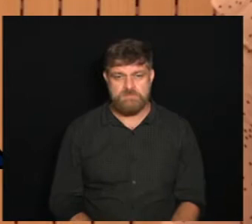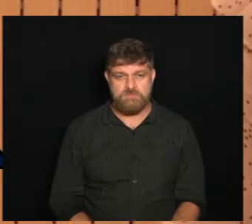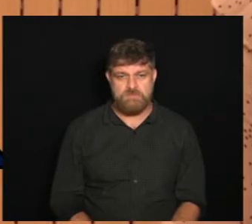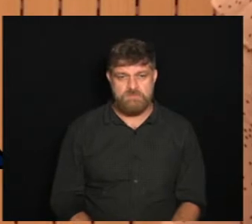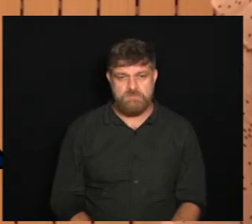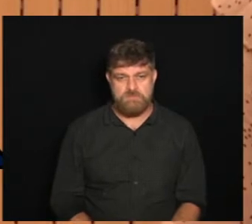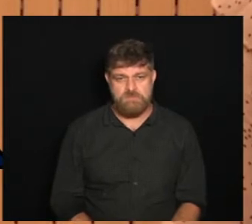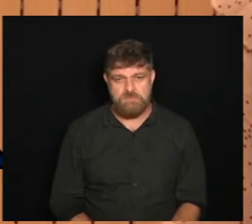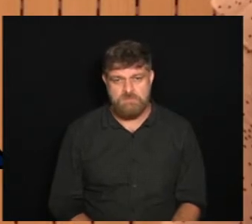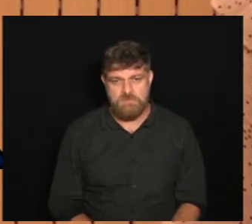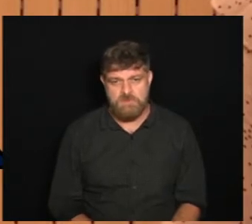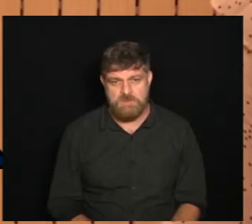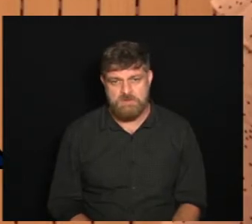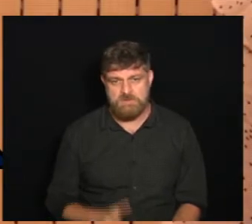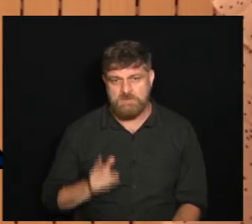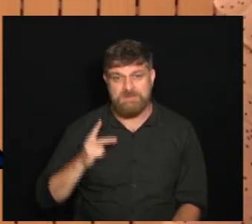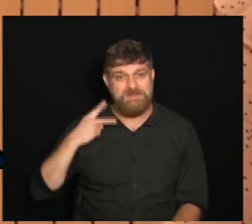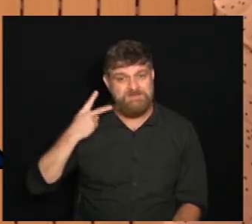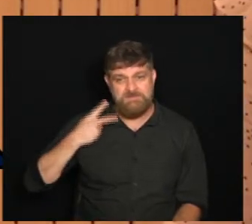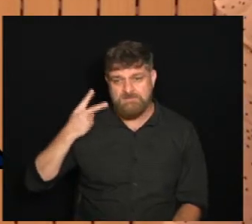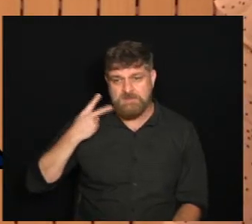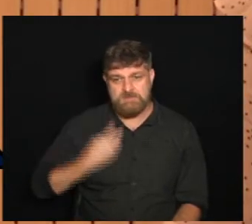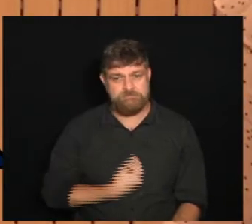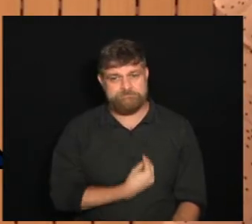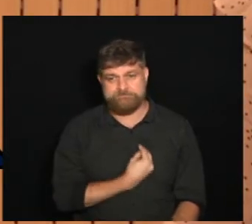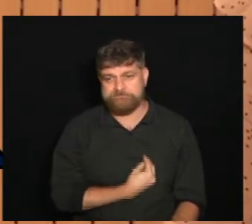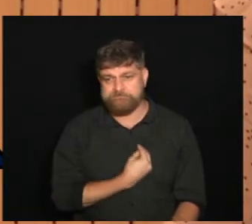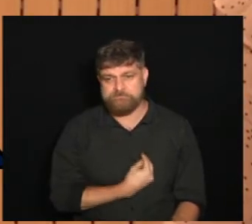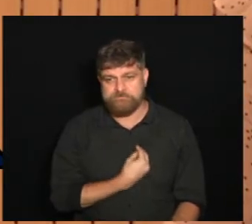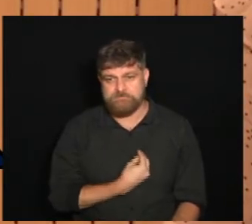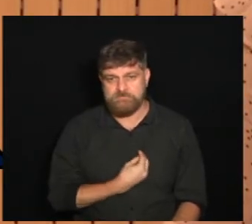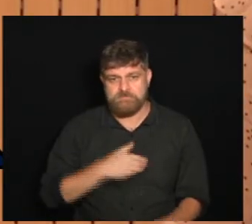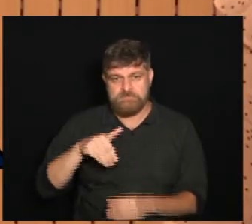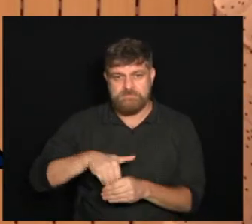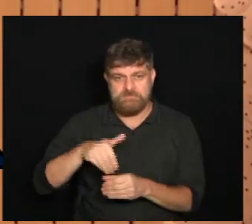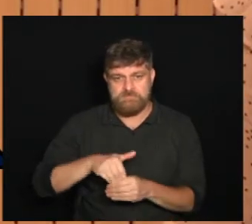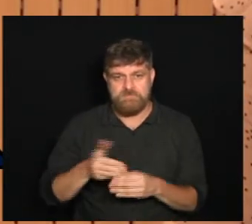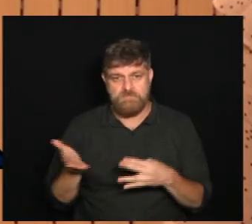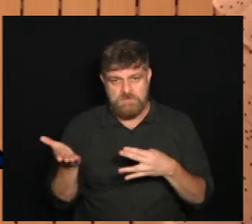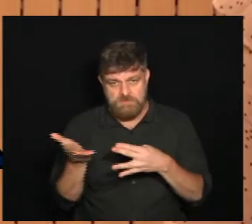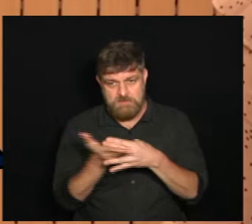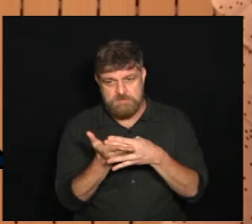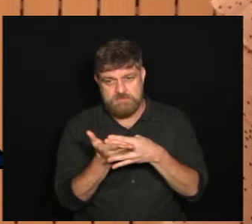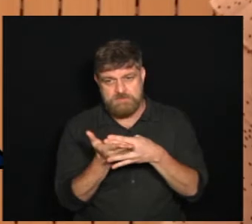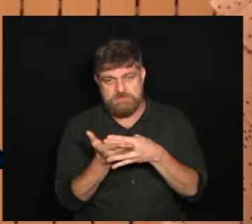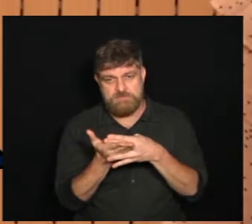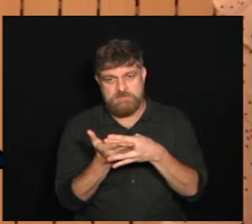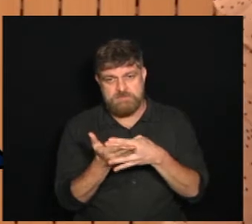tenhamos vereadores em plenário suficientes para o quórum, então eu vou suspender